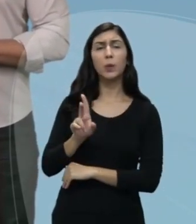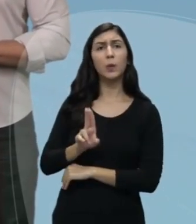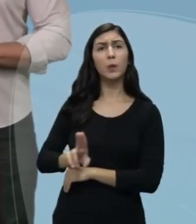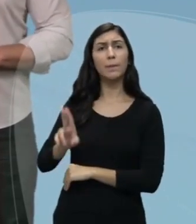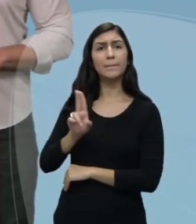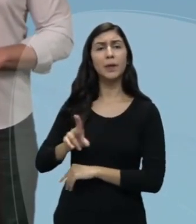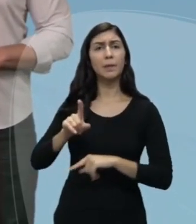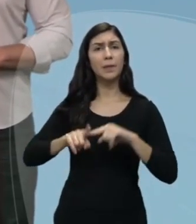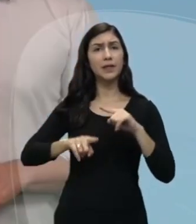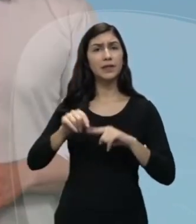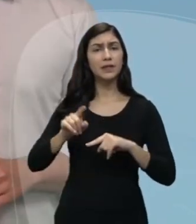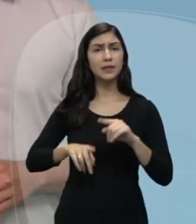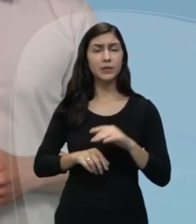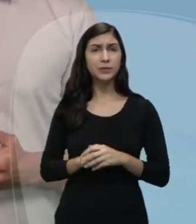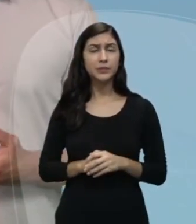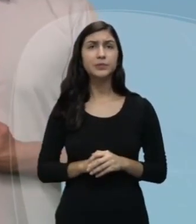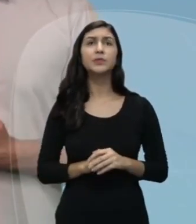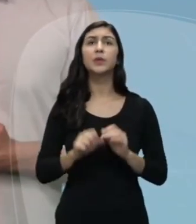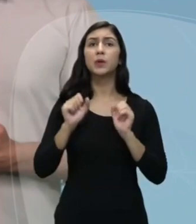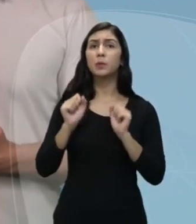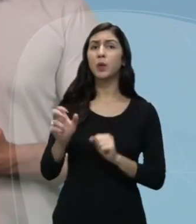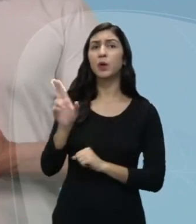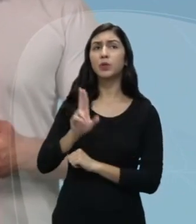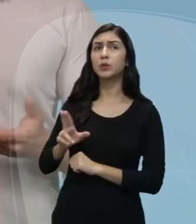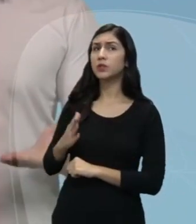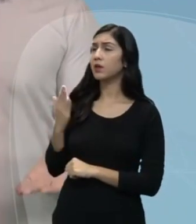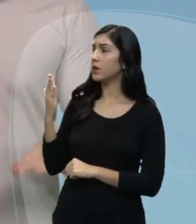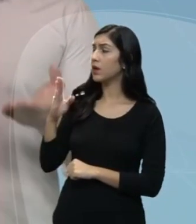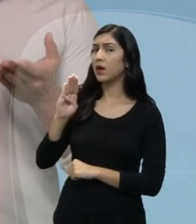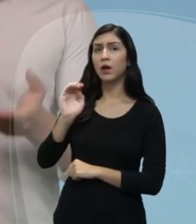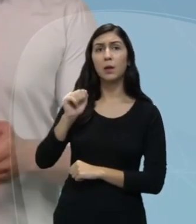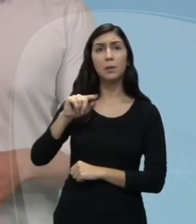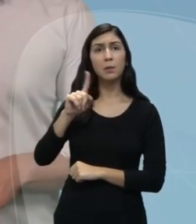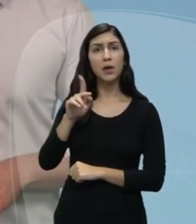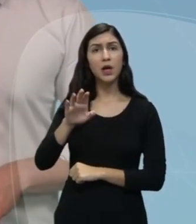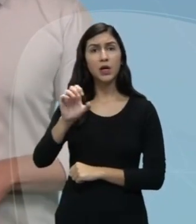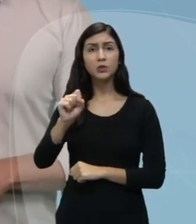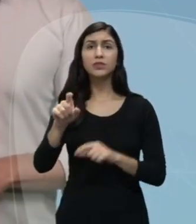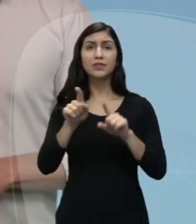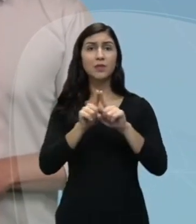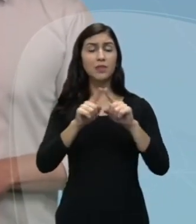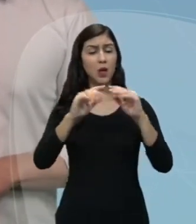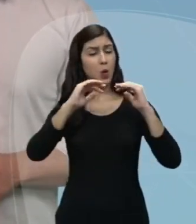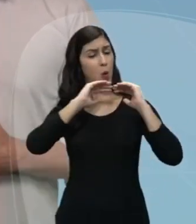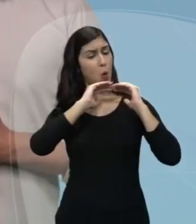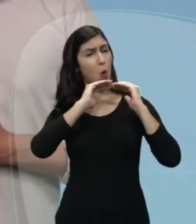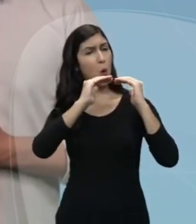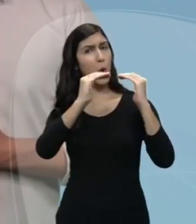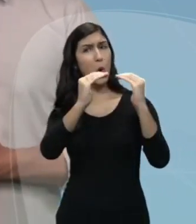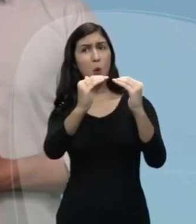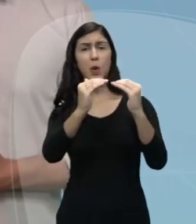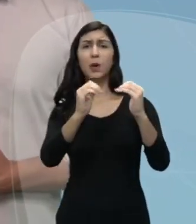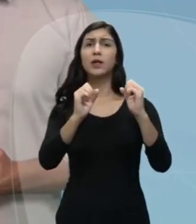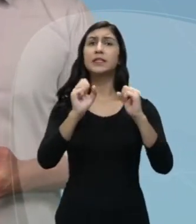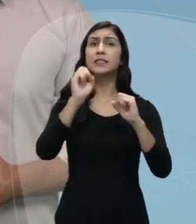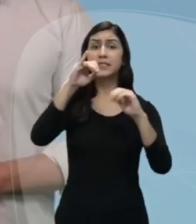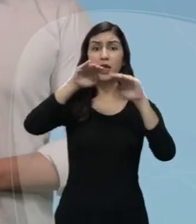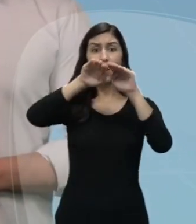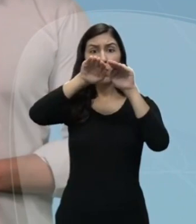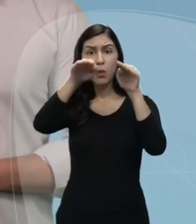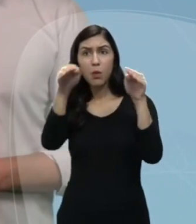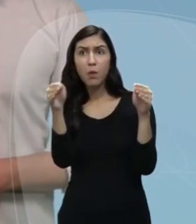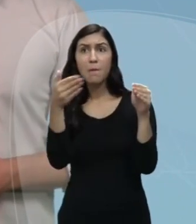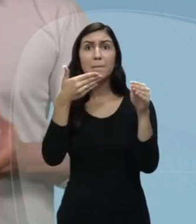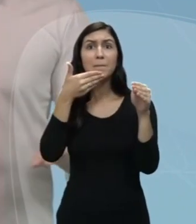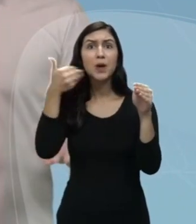sistemas treliçados. Podemos usar banzos de madeira para cobrir até estádios inteiros. Se forem curvos, melhor